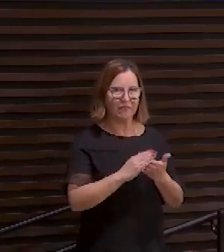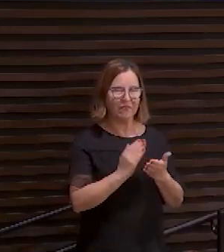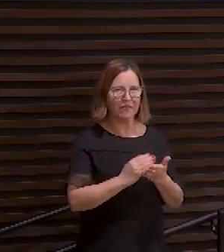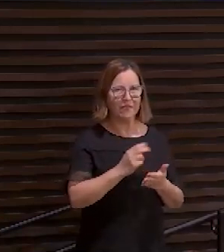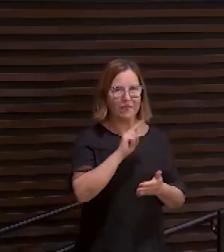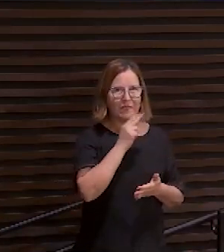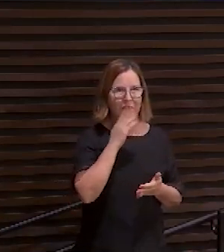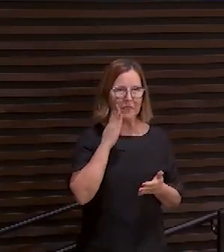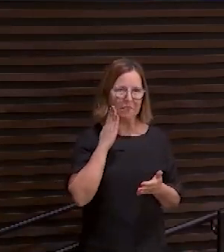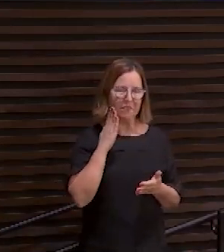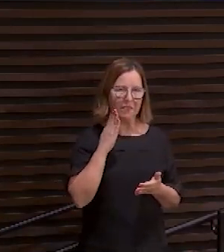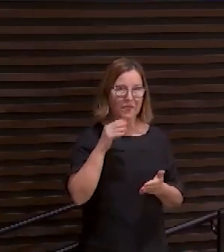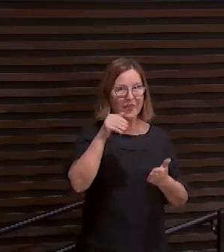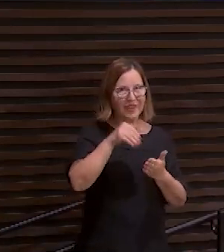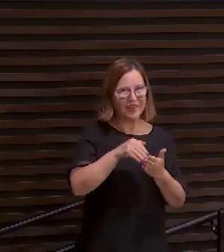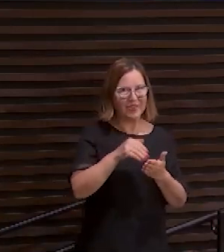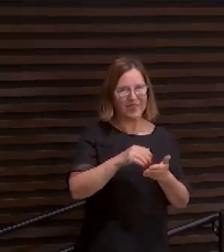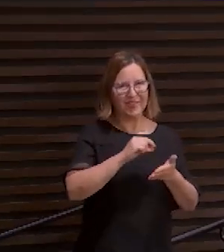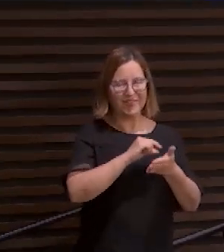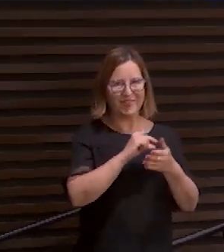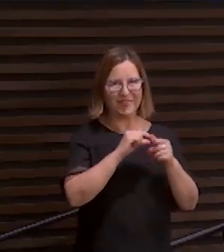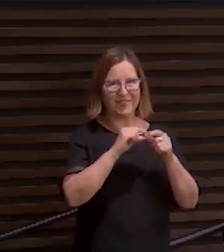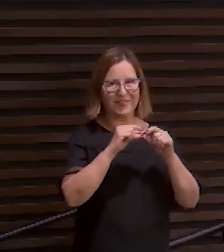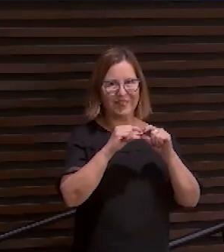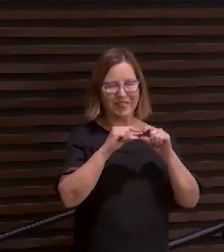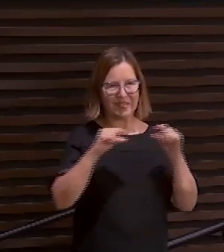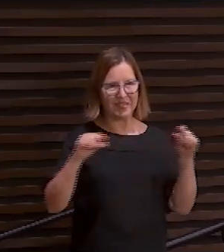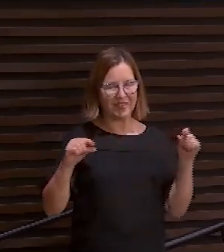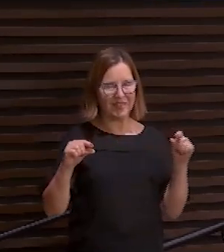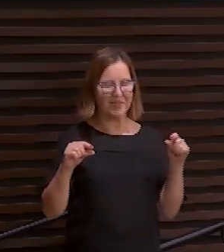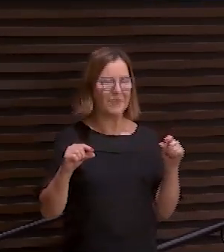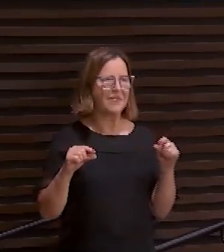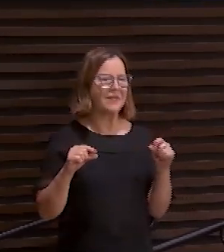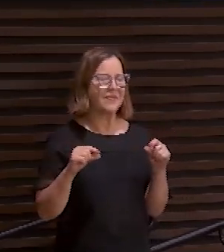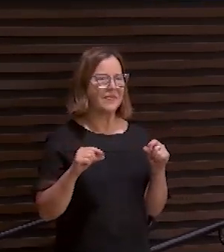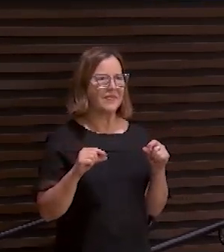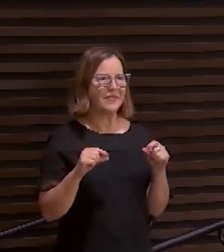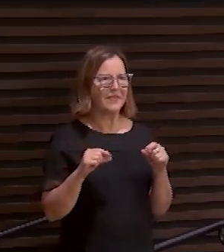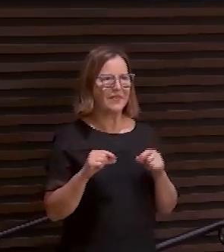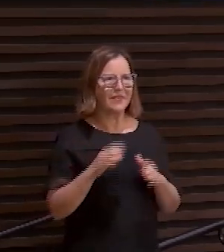e o último versículo do capítulo 10 de Hebreus,